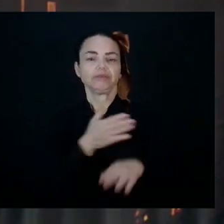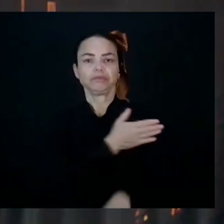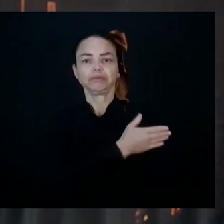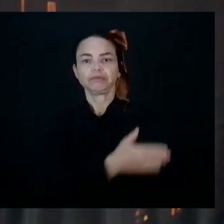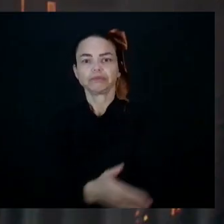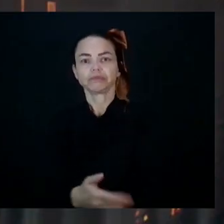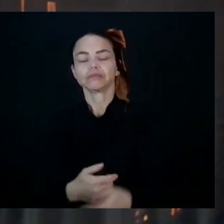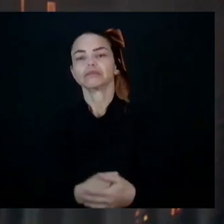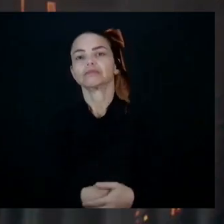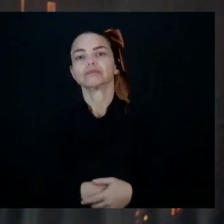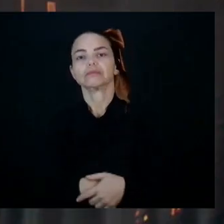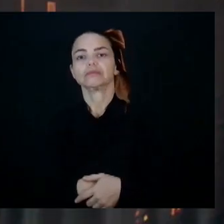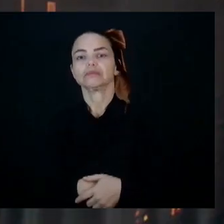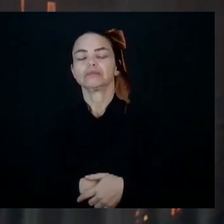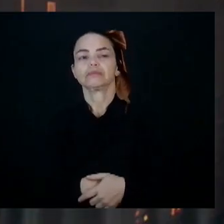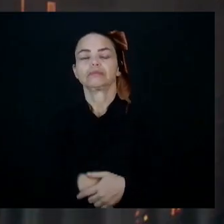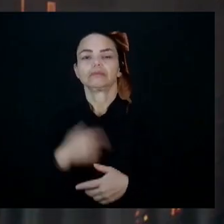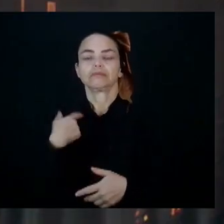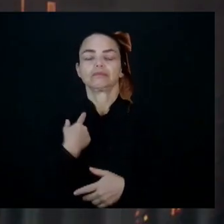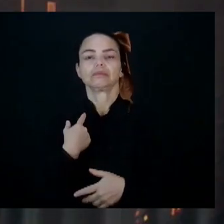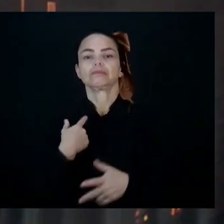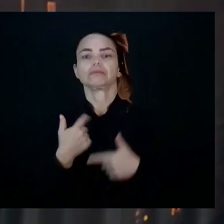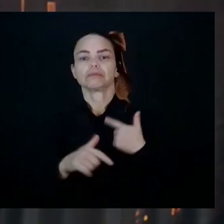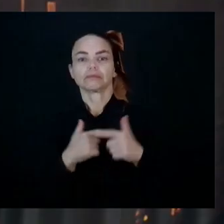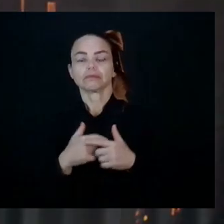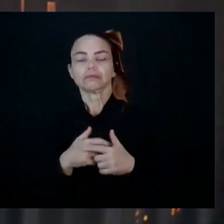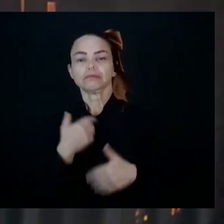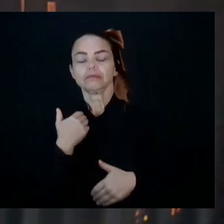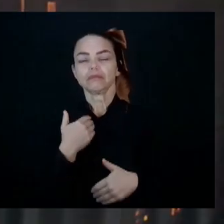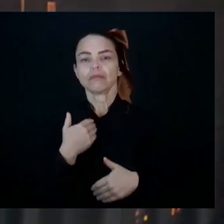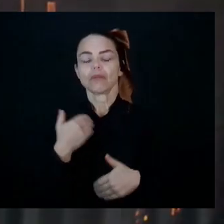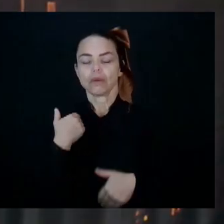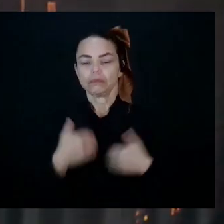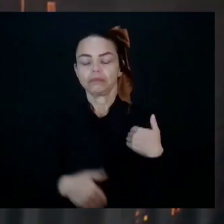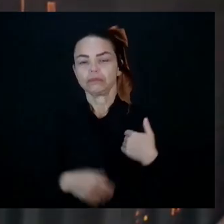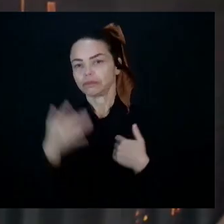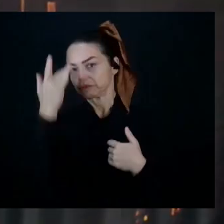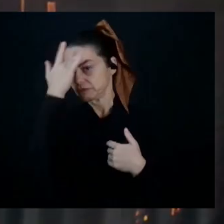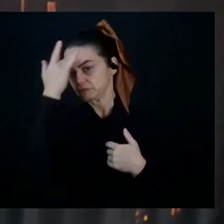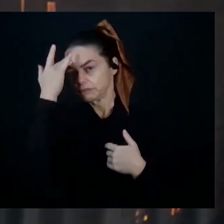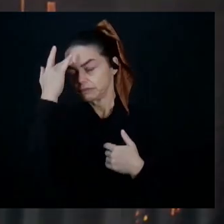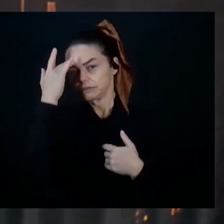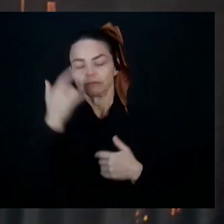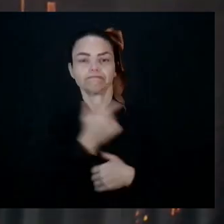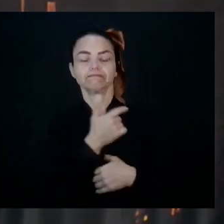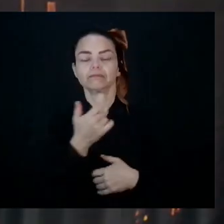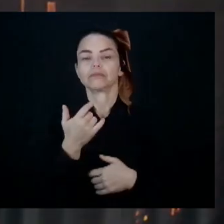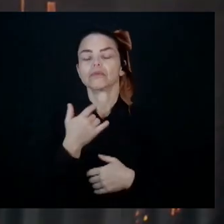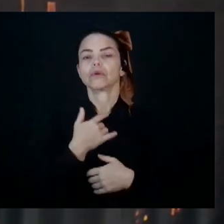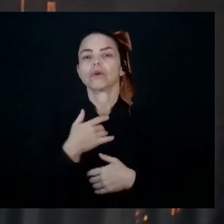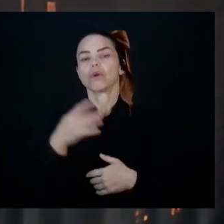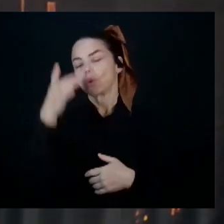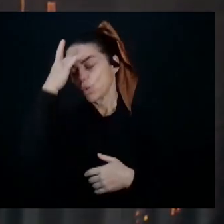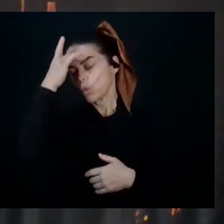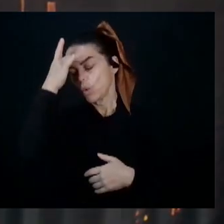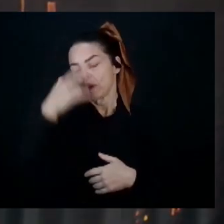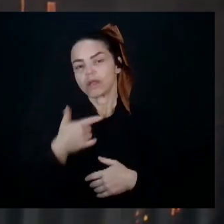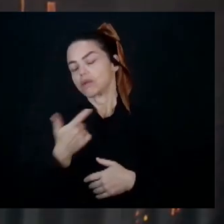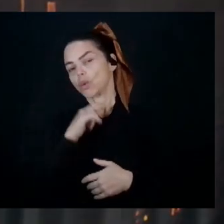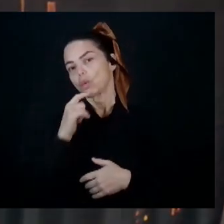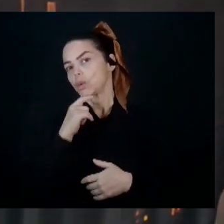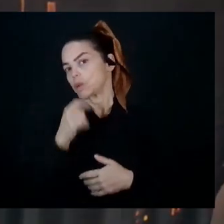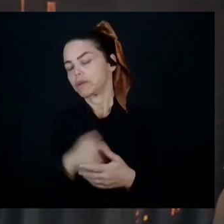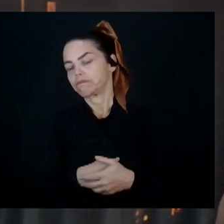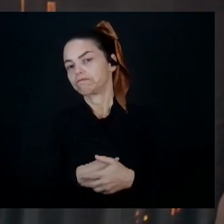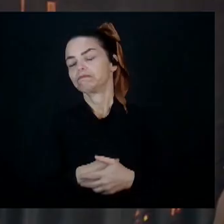habilidade física, mental, né, profissional, de repente você não tem mais, você já não alcança tão